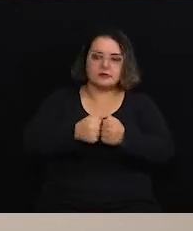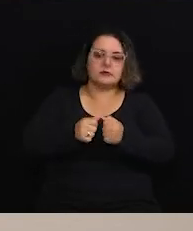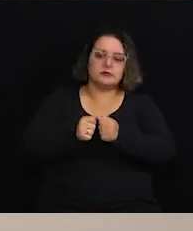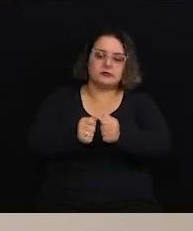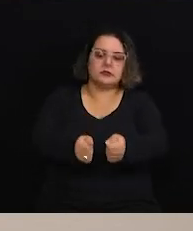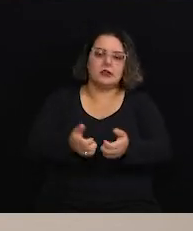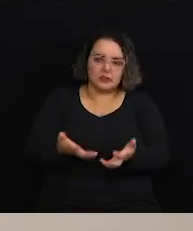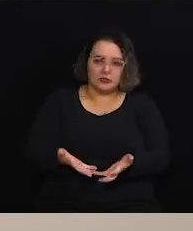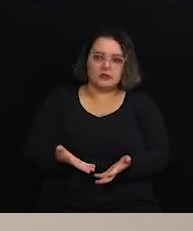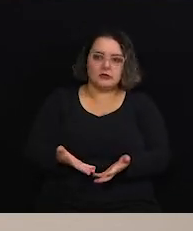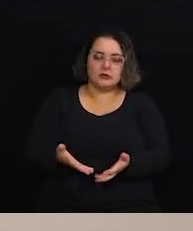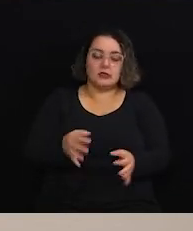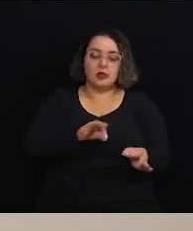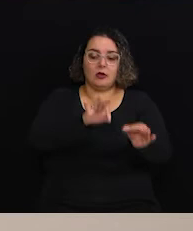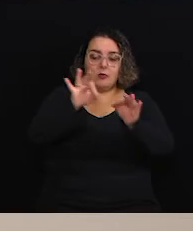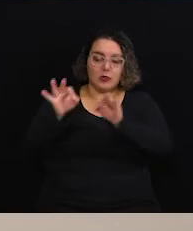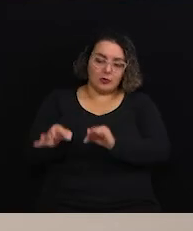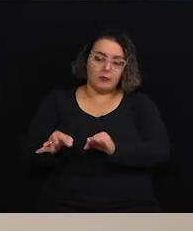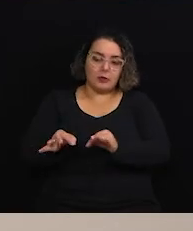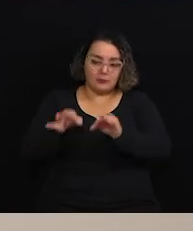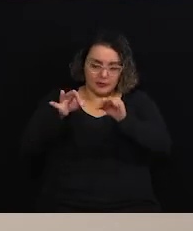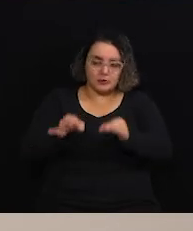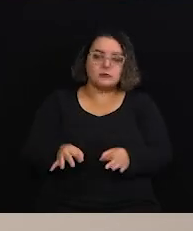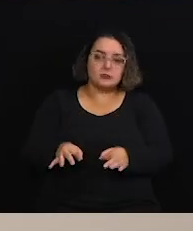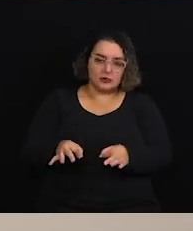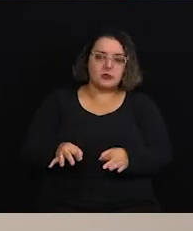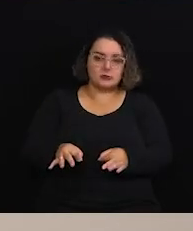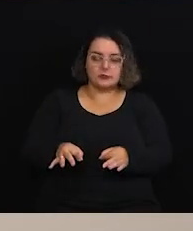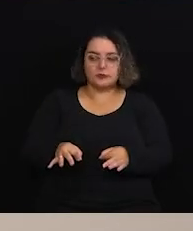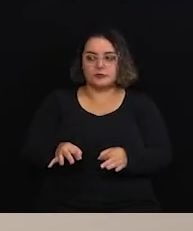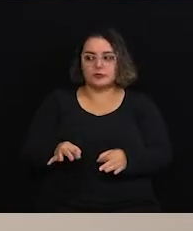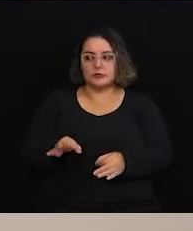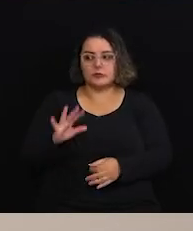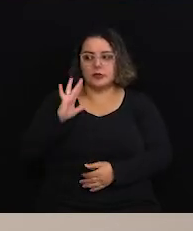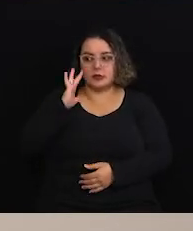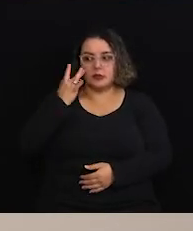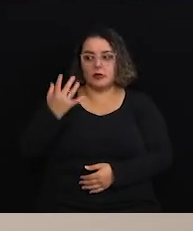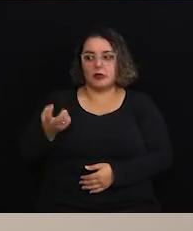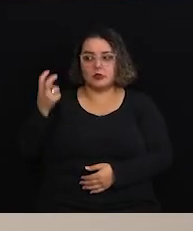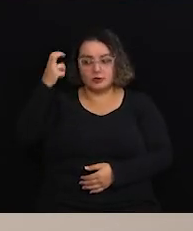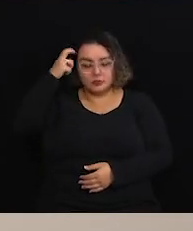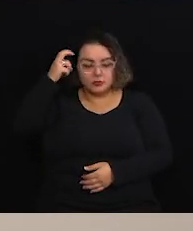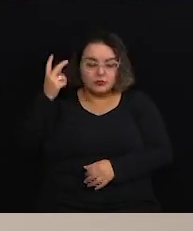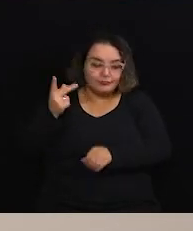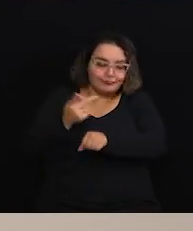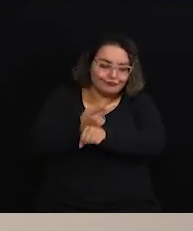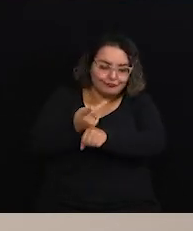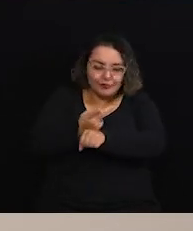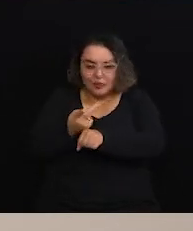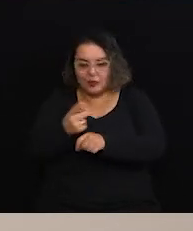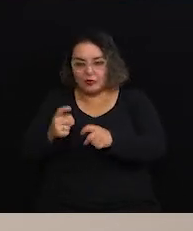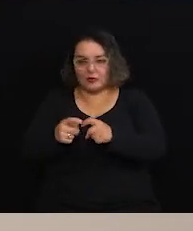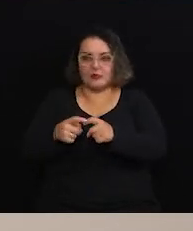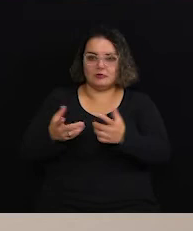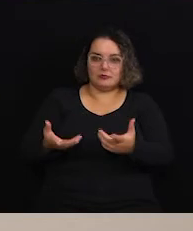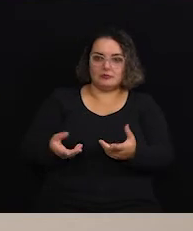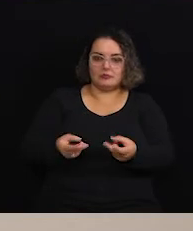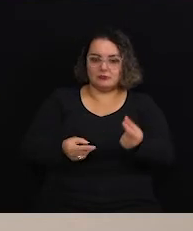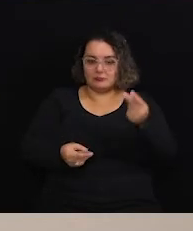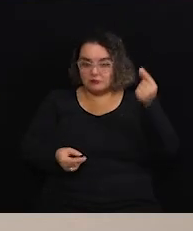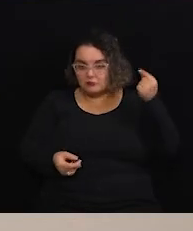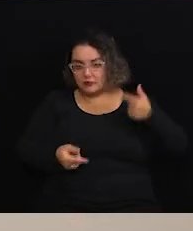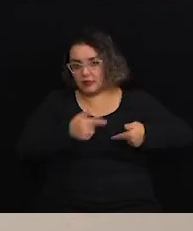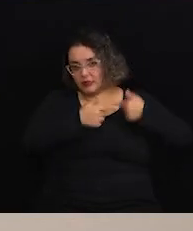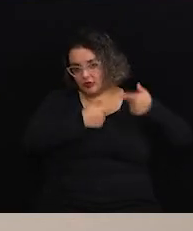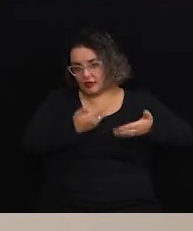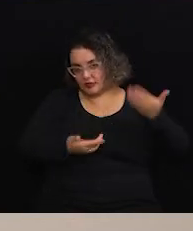né? Buscando que elas tenham um acompanhamento adequado, né? Eu acho que essa cultura, né, de não procurar muito médico é de uma geração mais